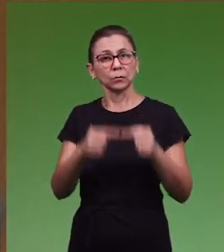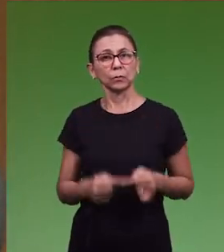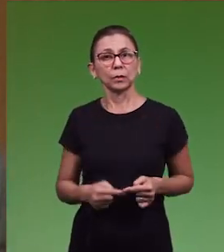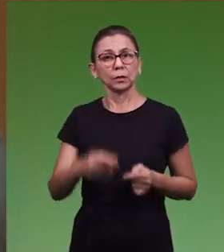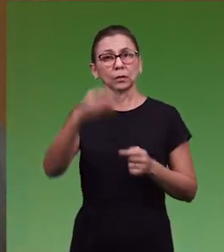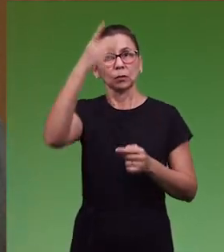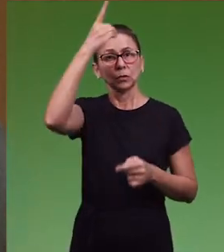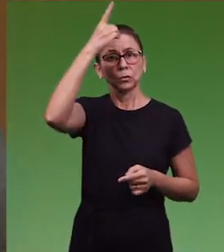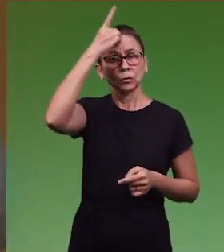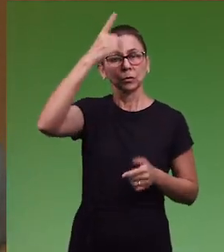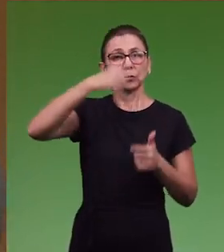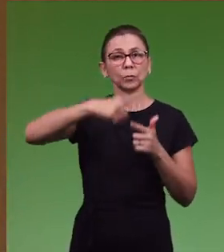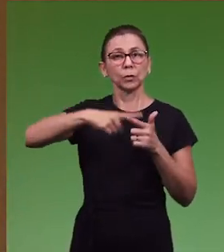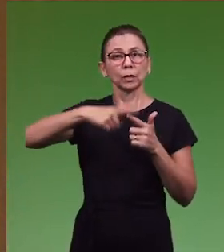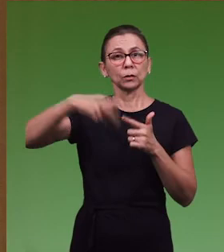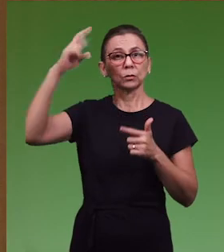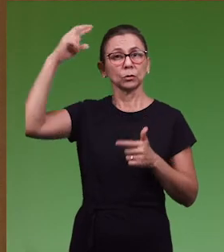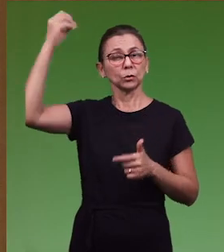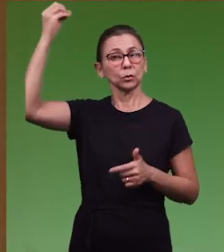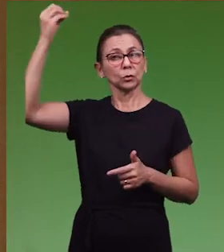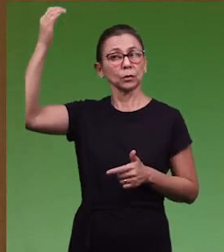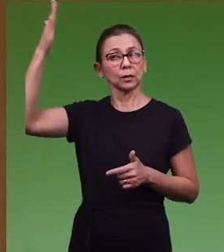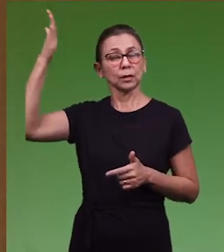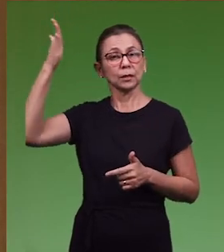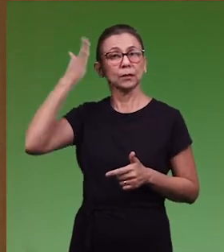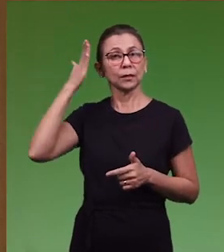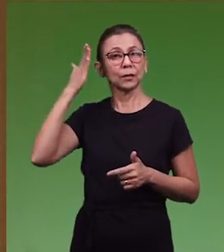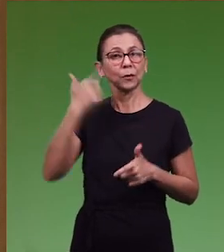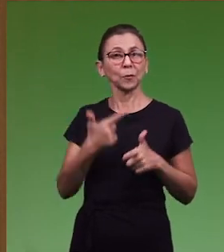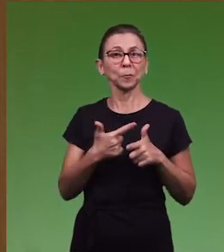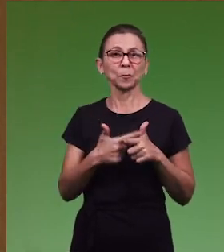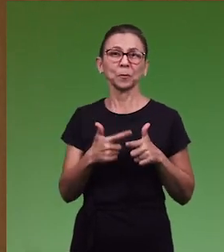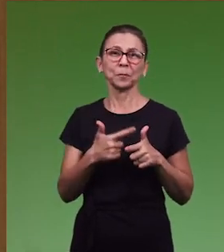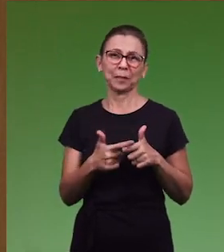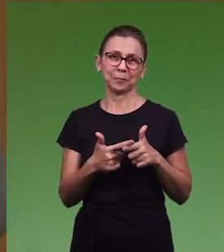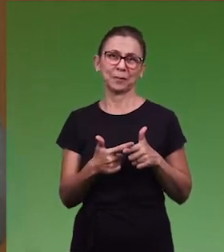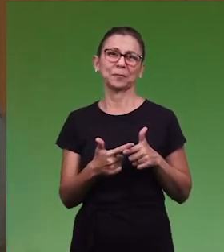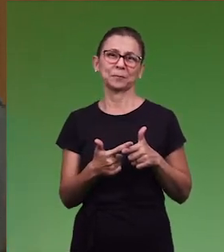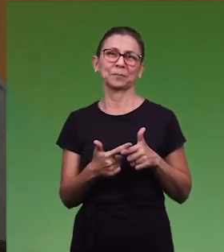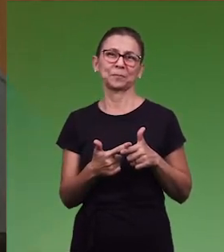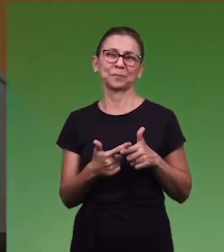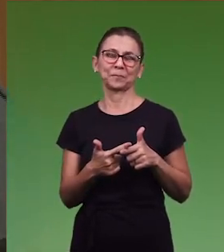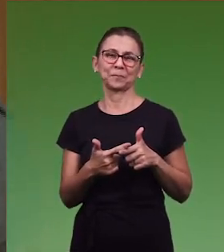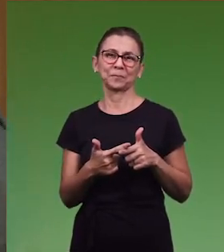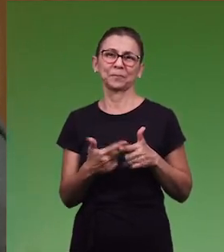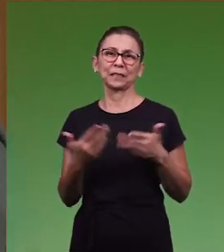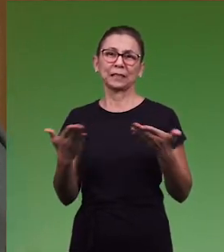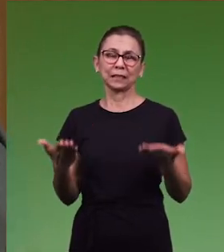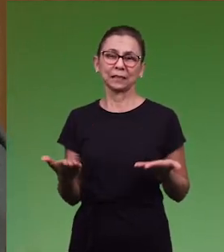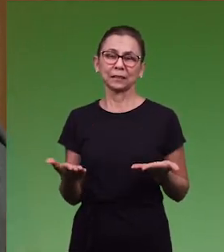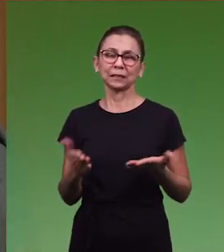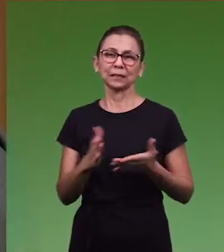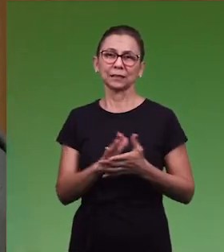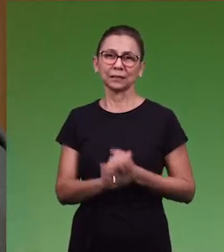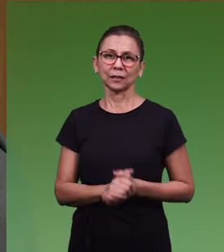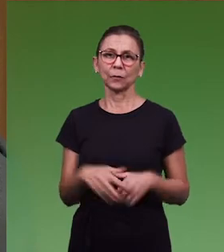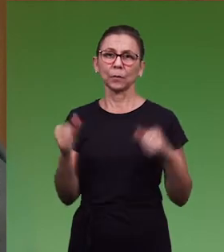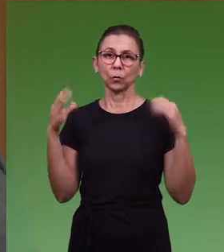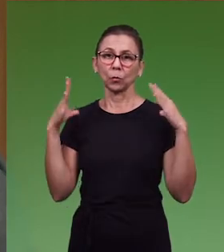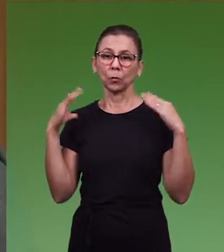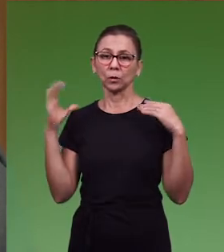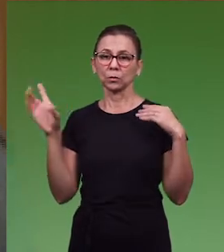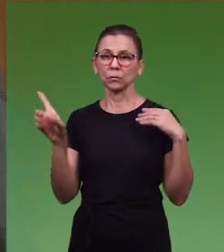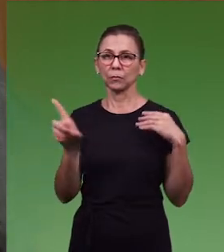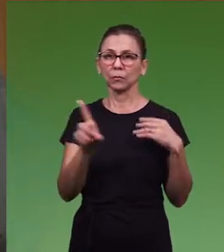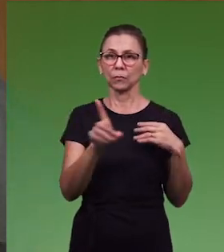revelação, aquela circunstância que foi vivida, ela é reeditada no culto. O anjo que esteve lá para dar a